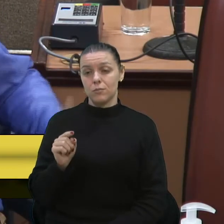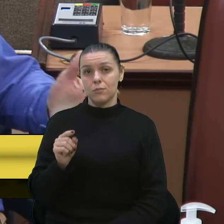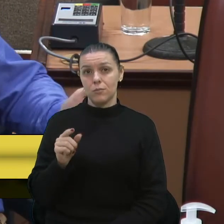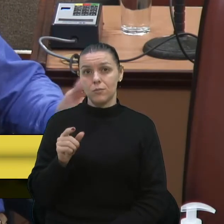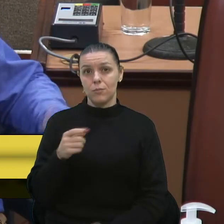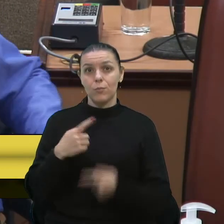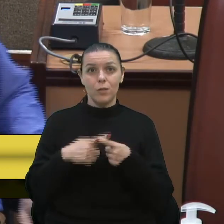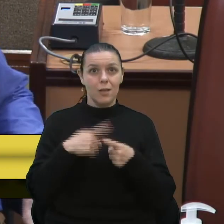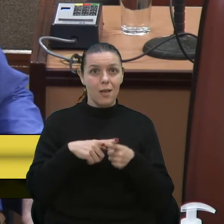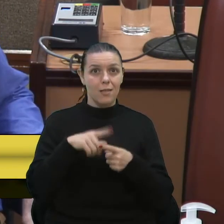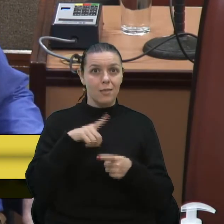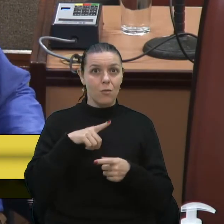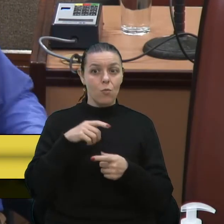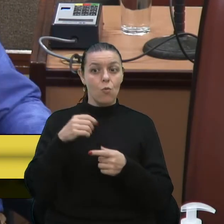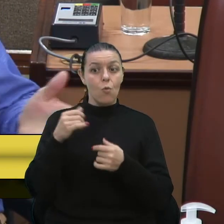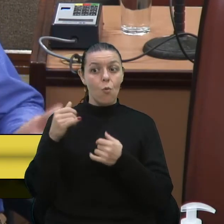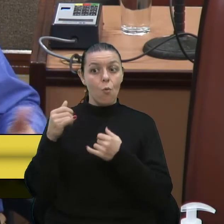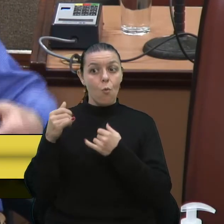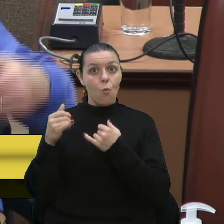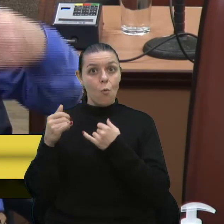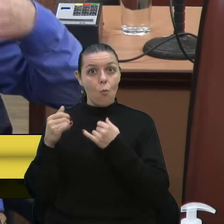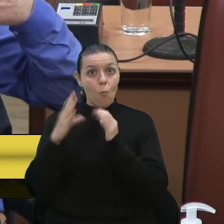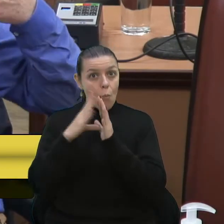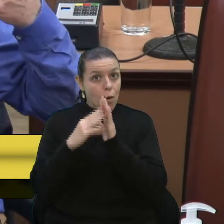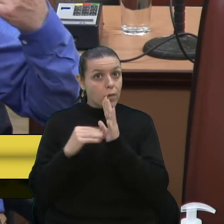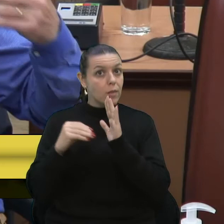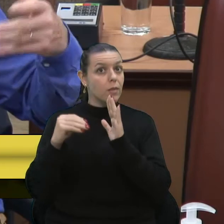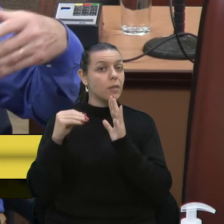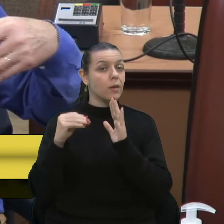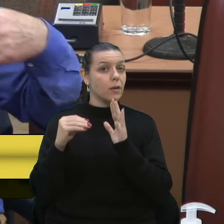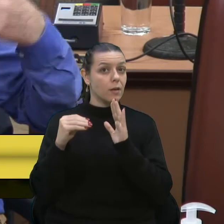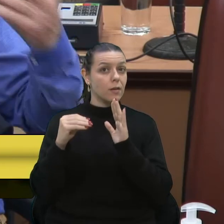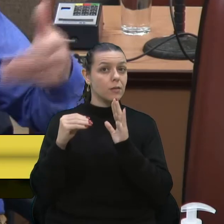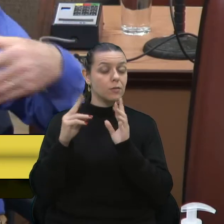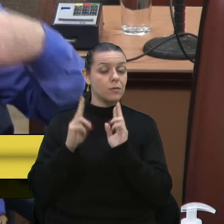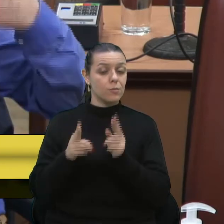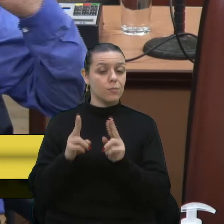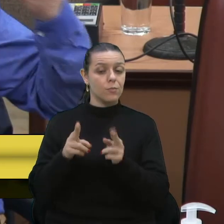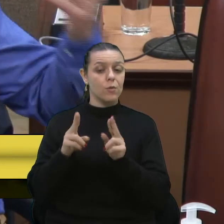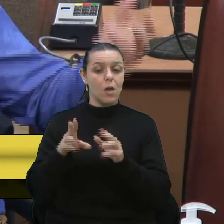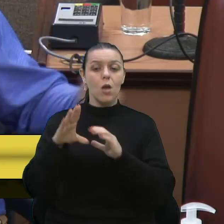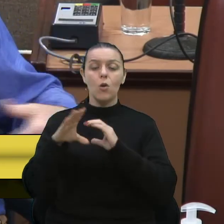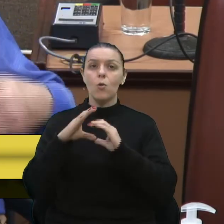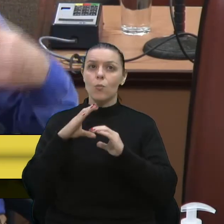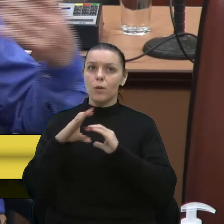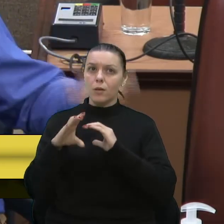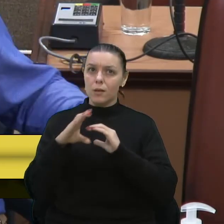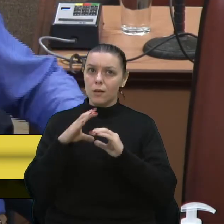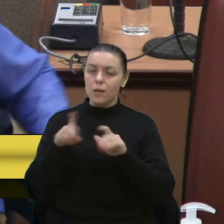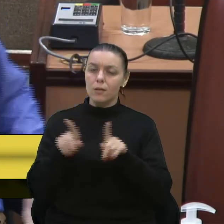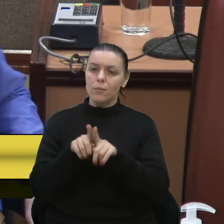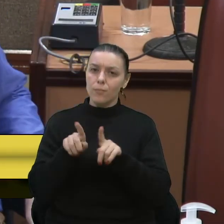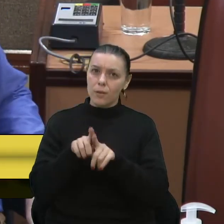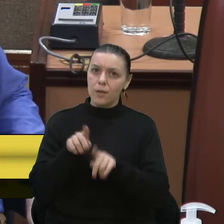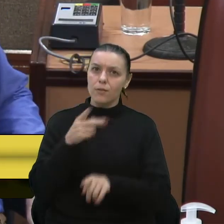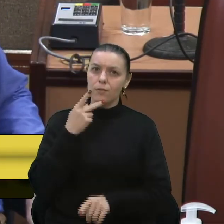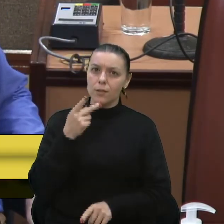porque são exemplos que devem ser mantidos e comunicados,